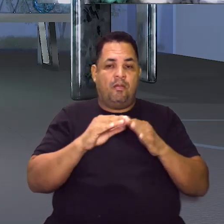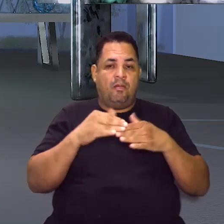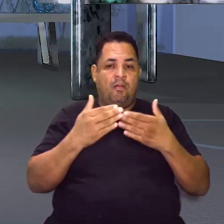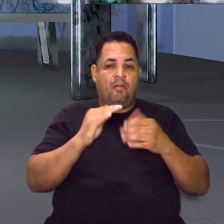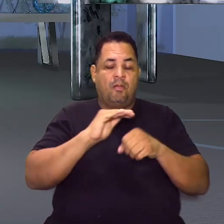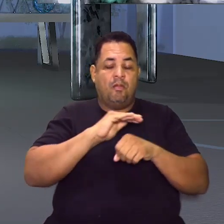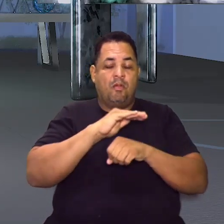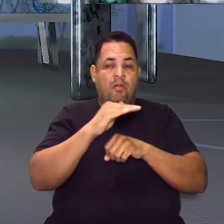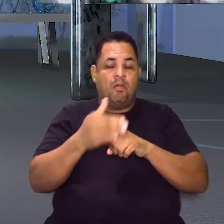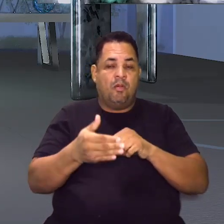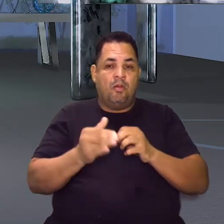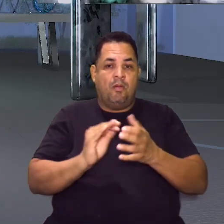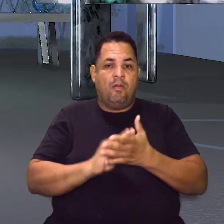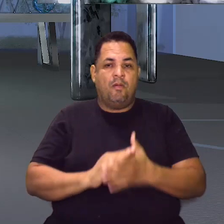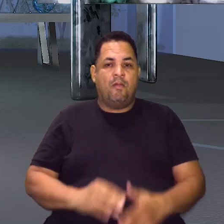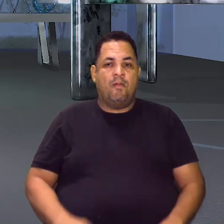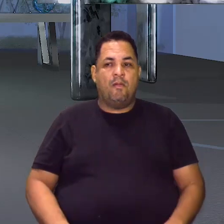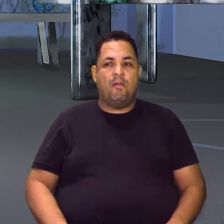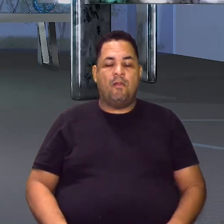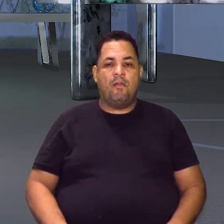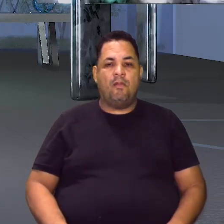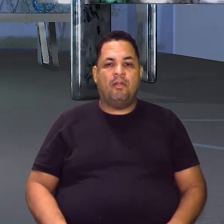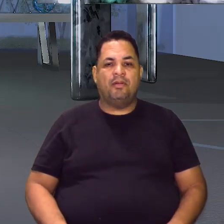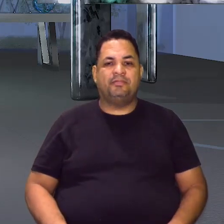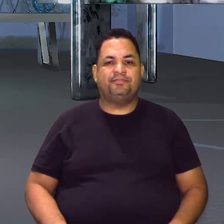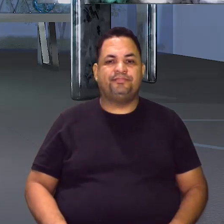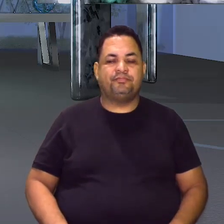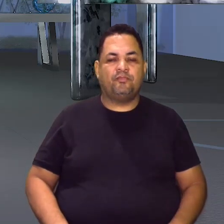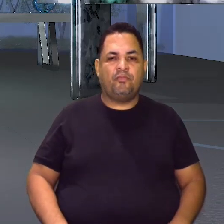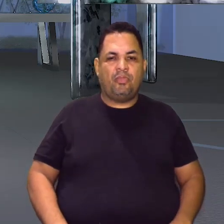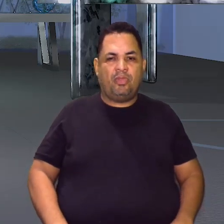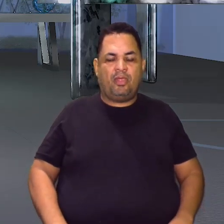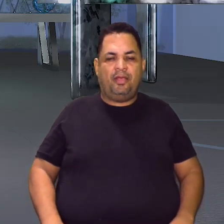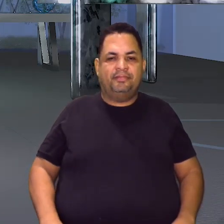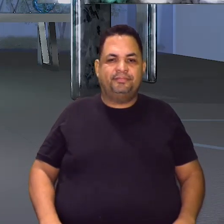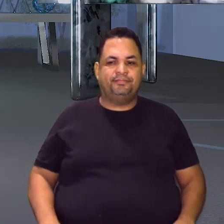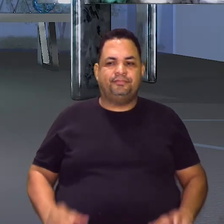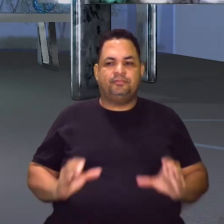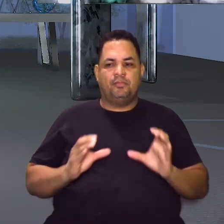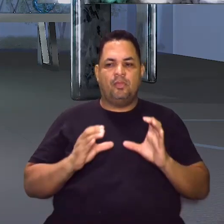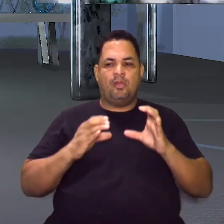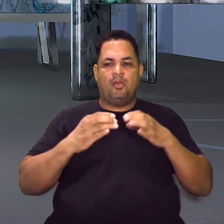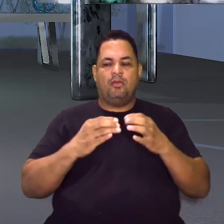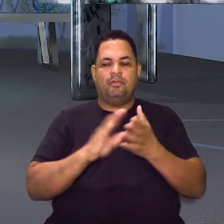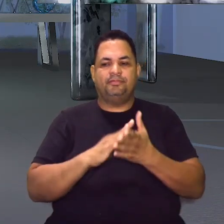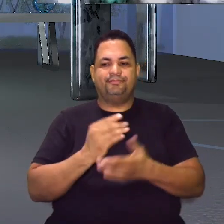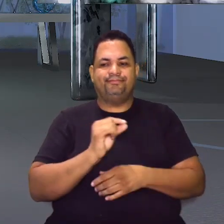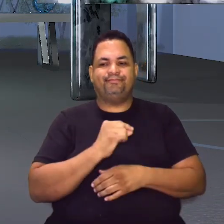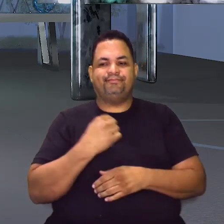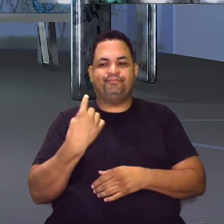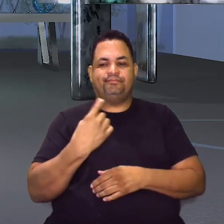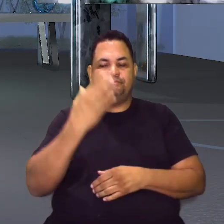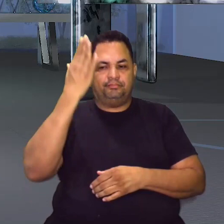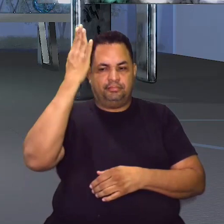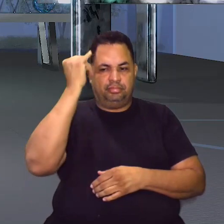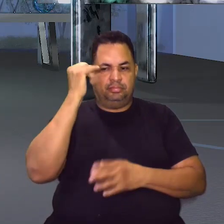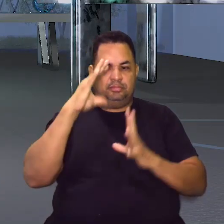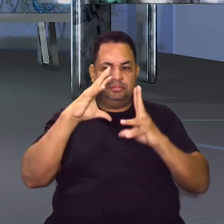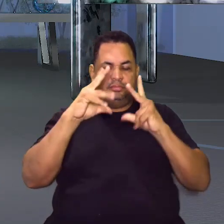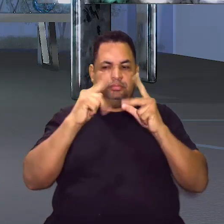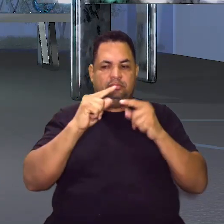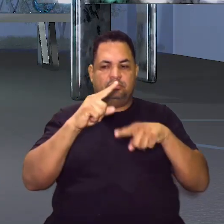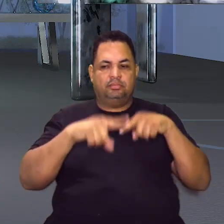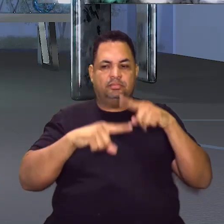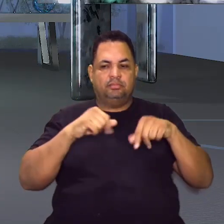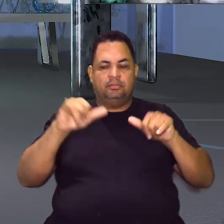ou camadas. Com relação às famílias ou grupos, o que sabemos? É que todos